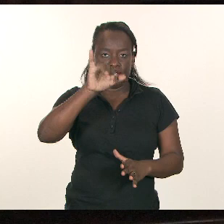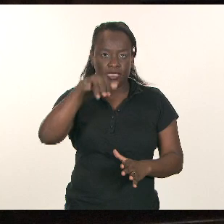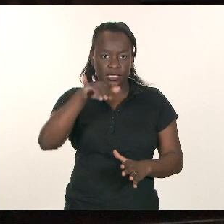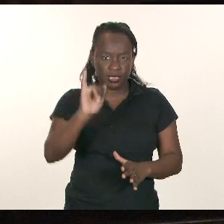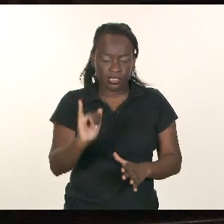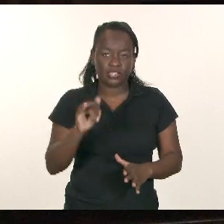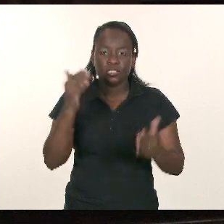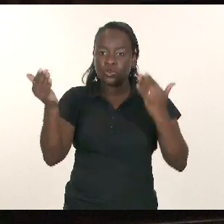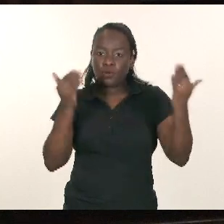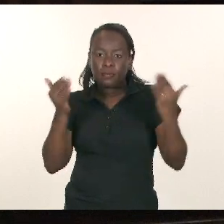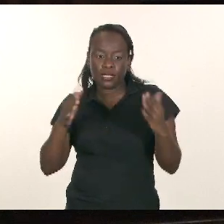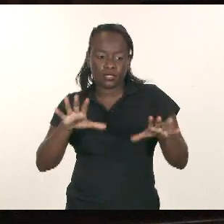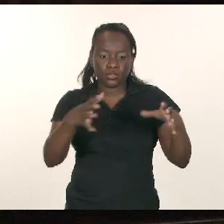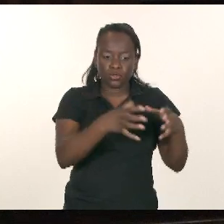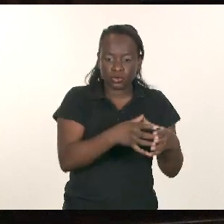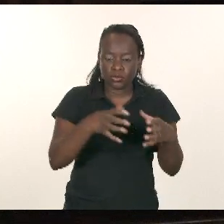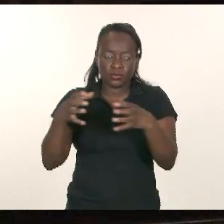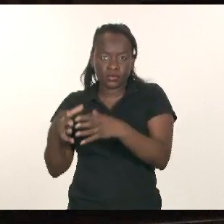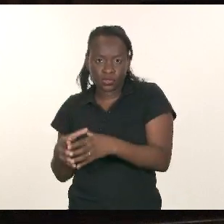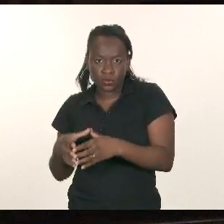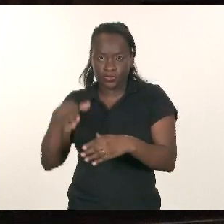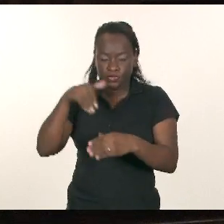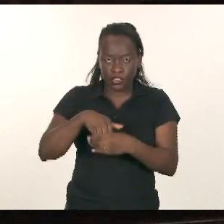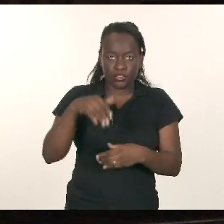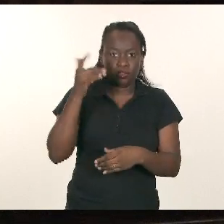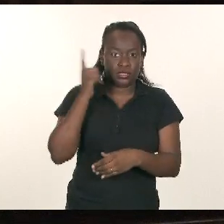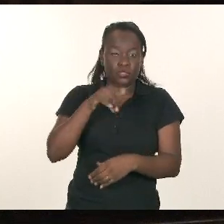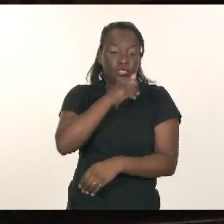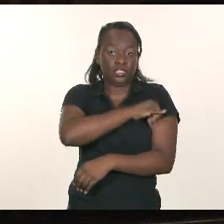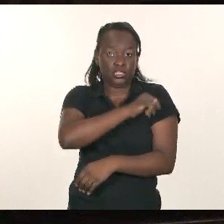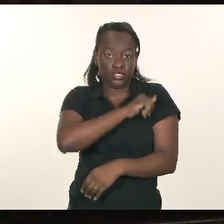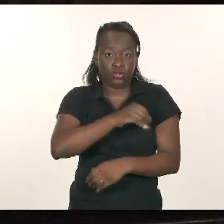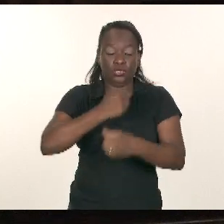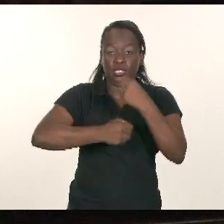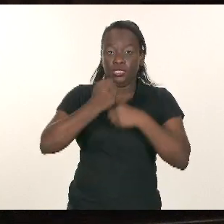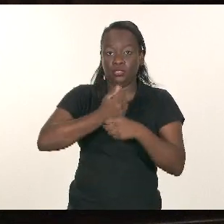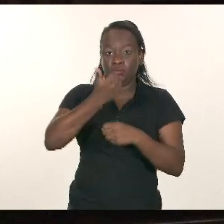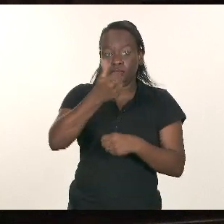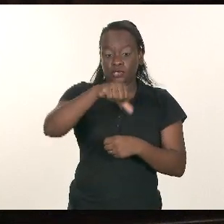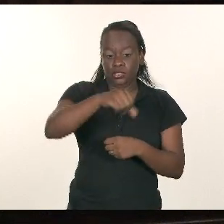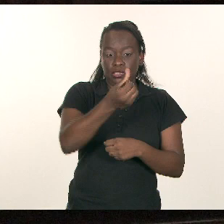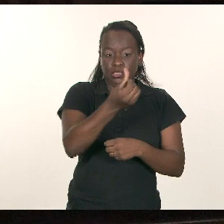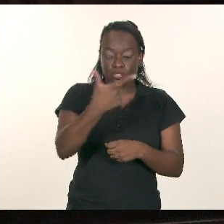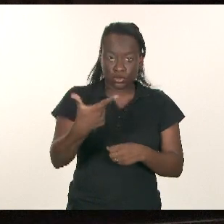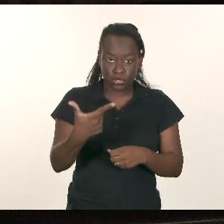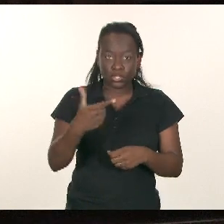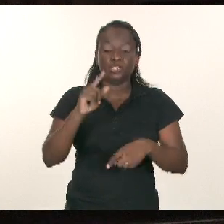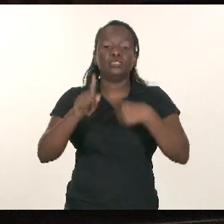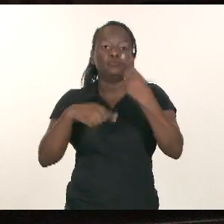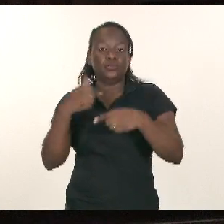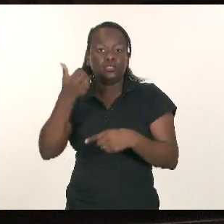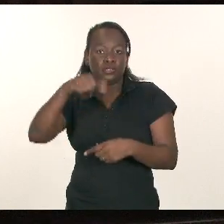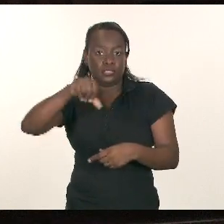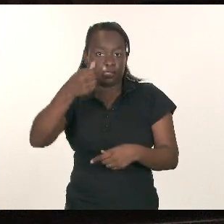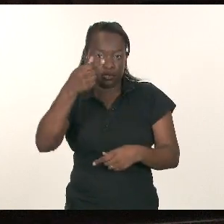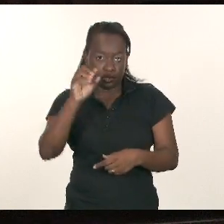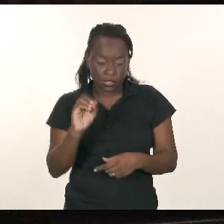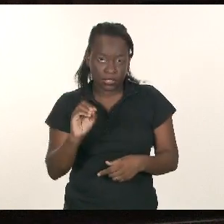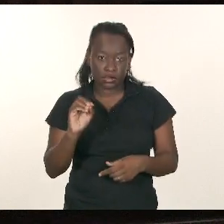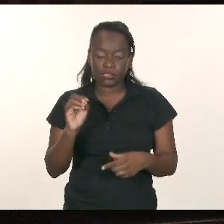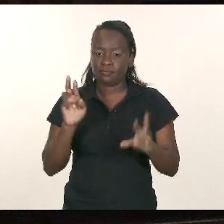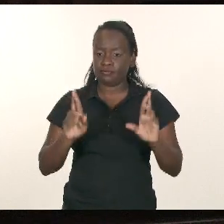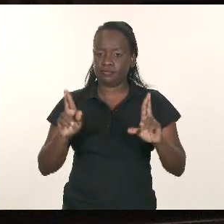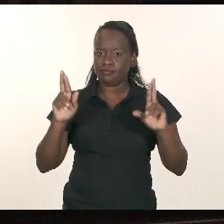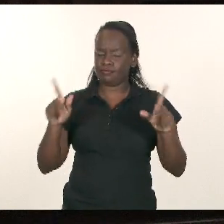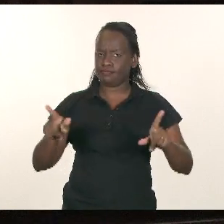das bancadas eleitas no Rio de Janeiro em 62 e em 70, mostrando uma